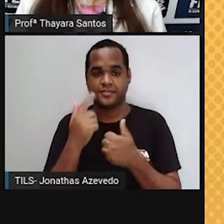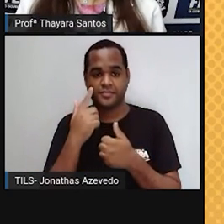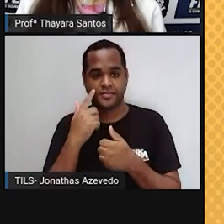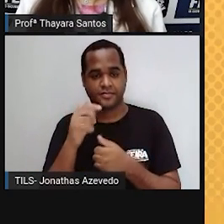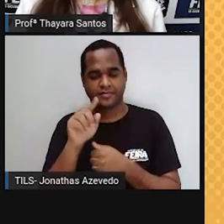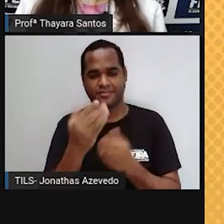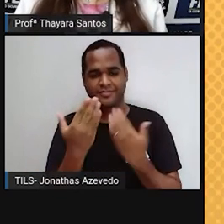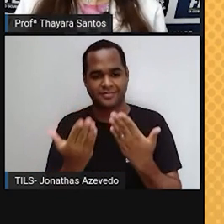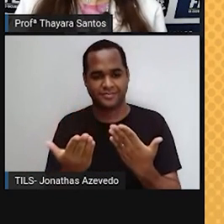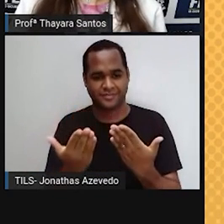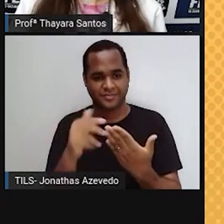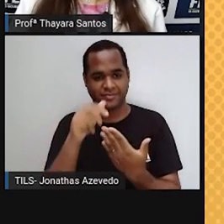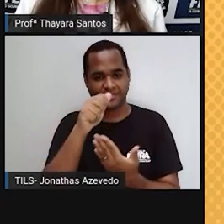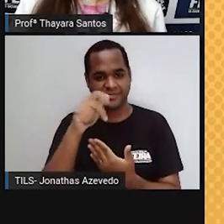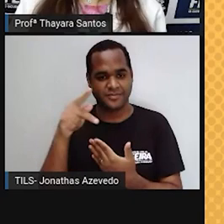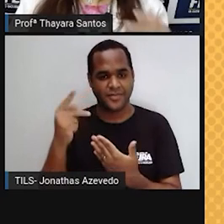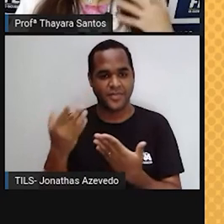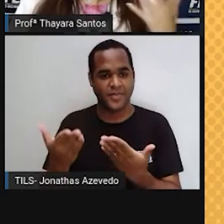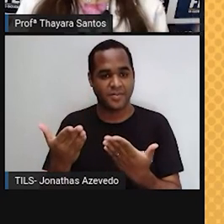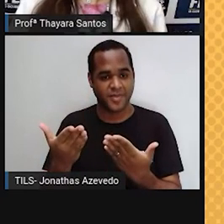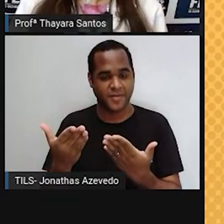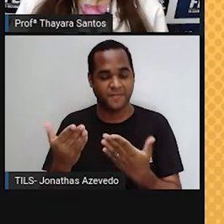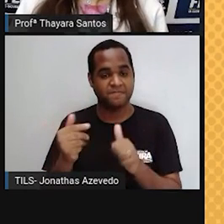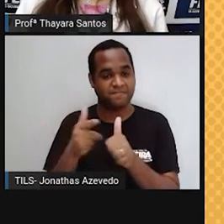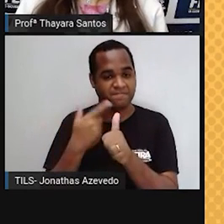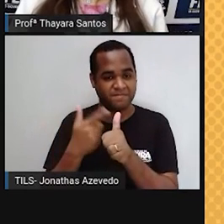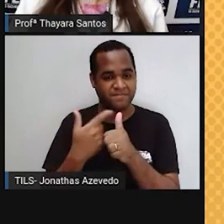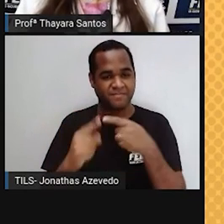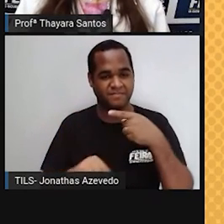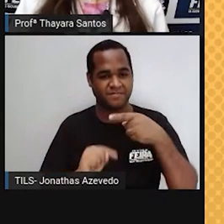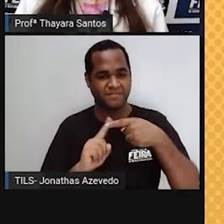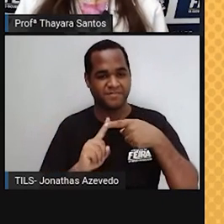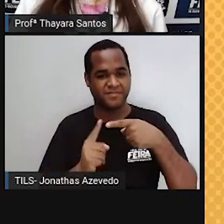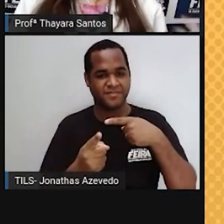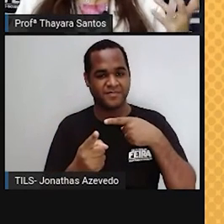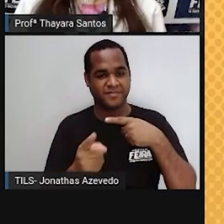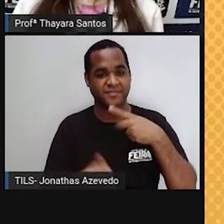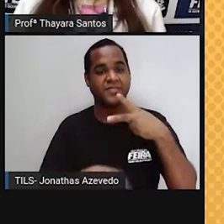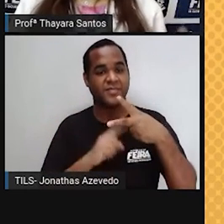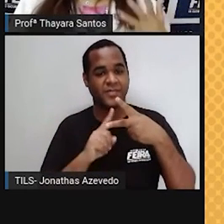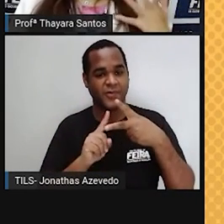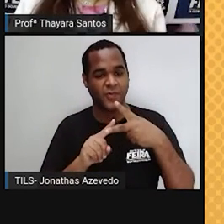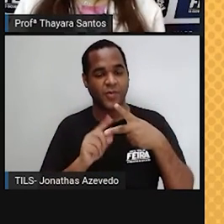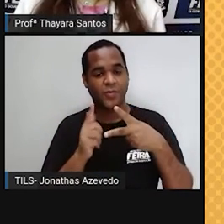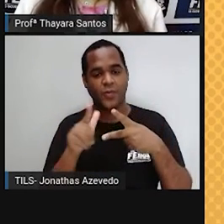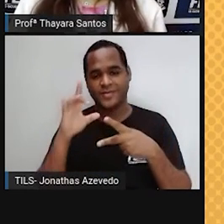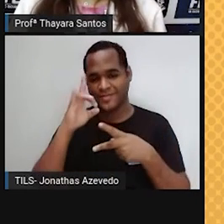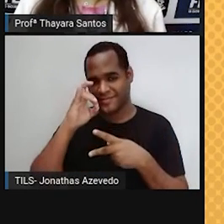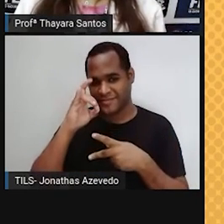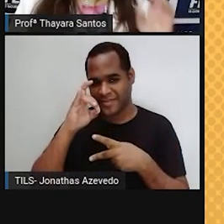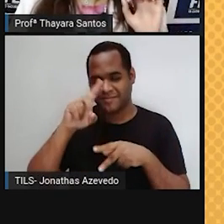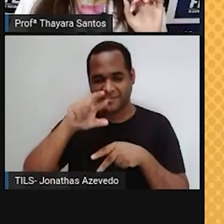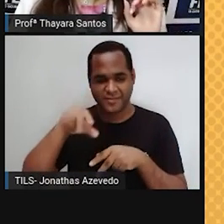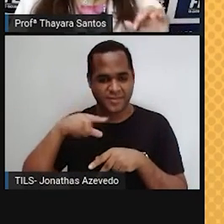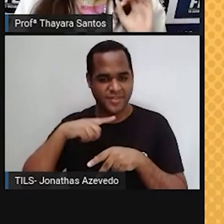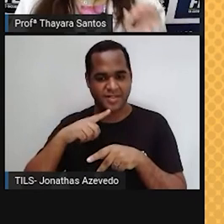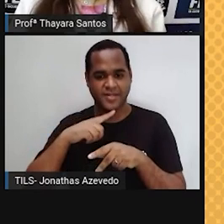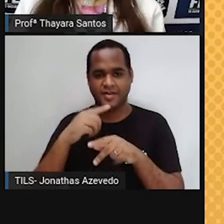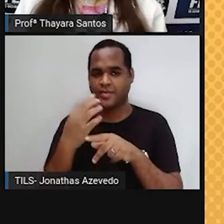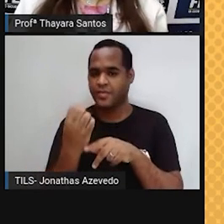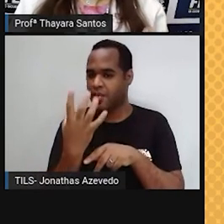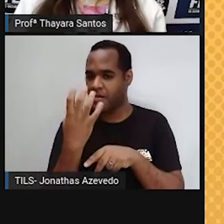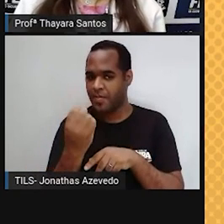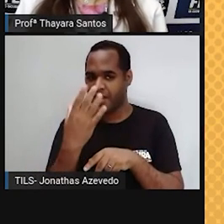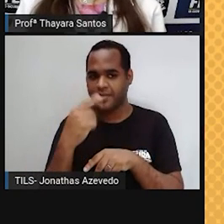Star Chart. Ele é para a gente observar as constelações. A gente tem no Instagram alguns filtros. É só colocar no